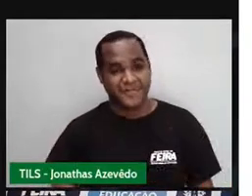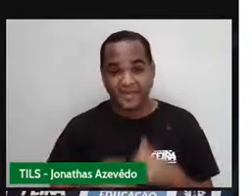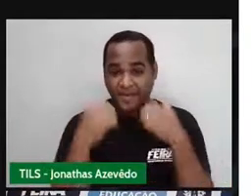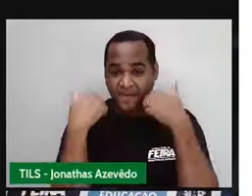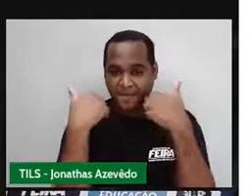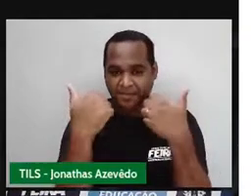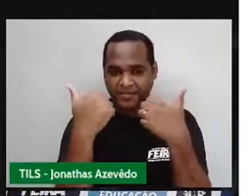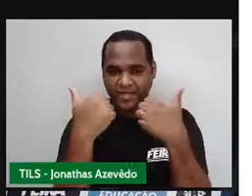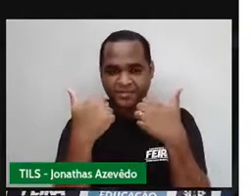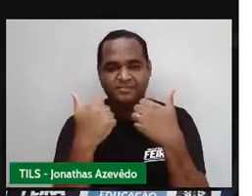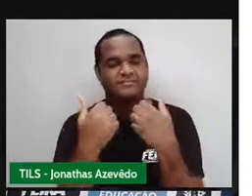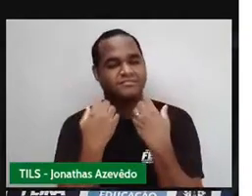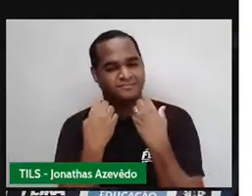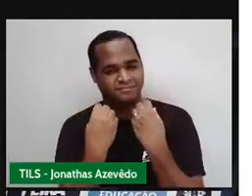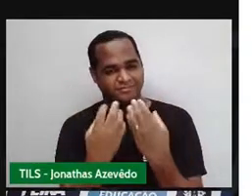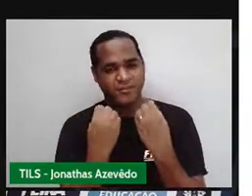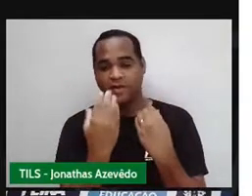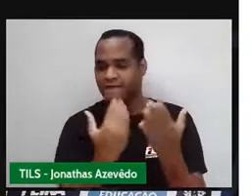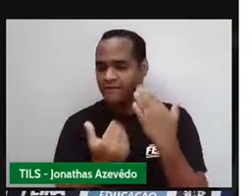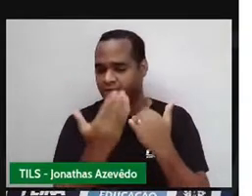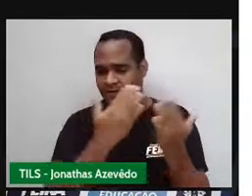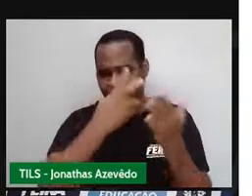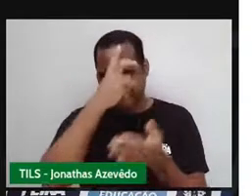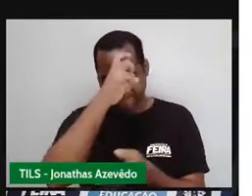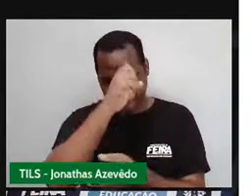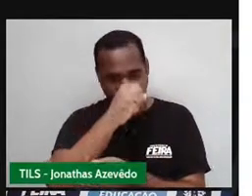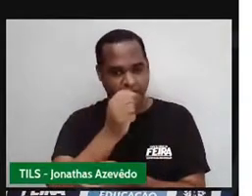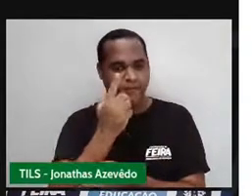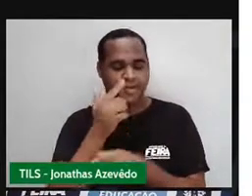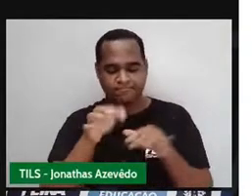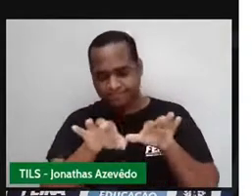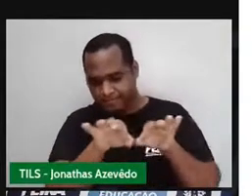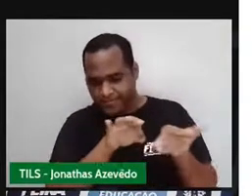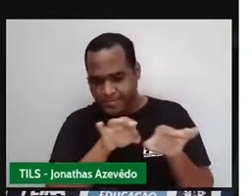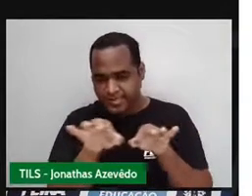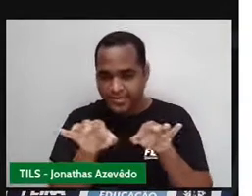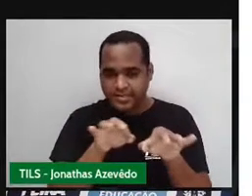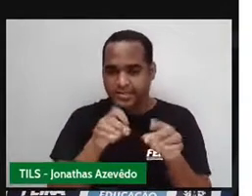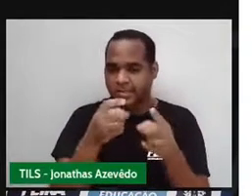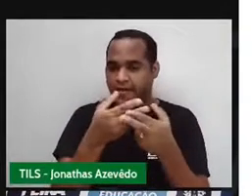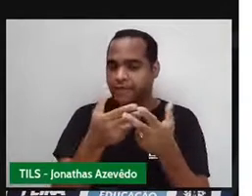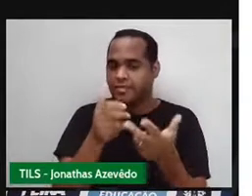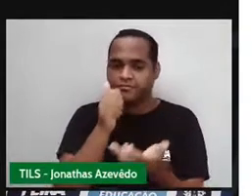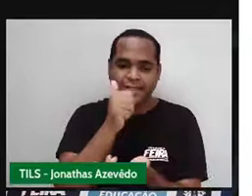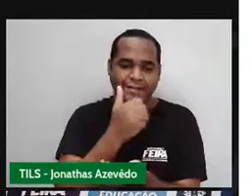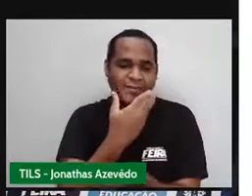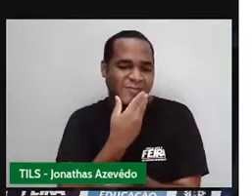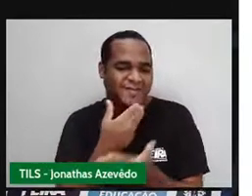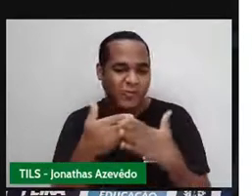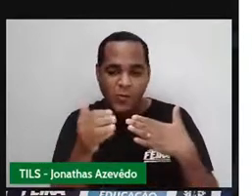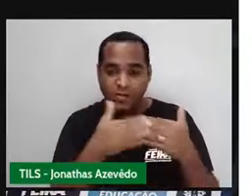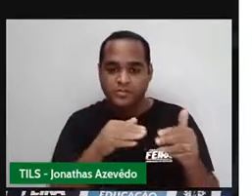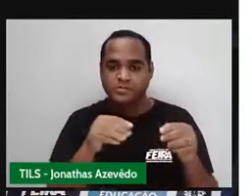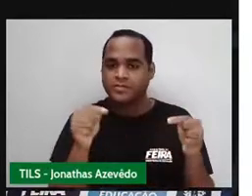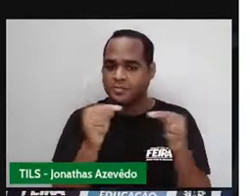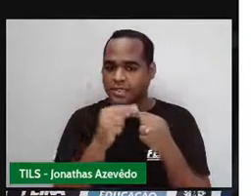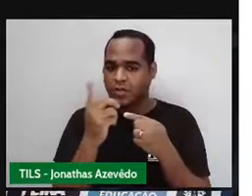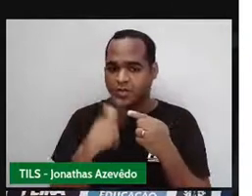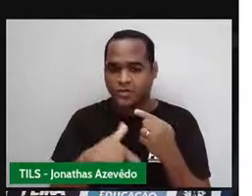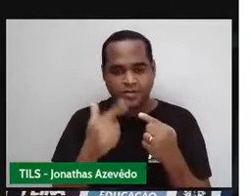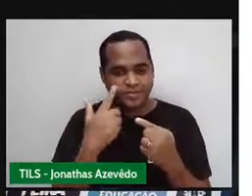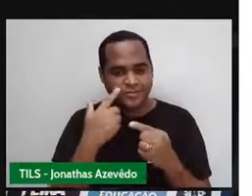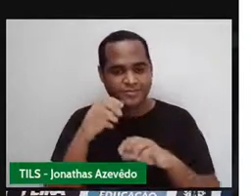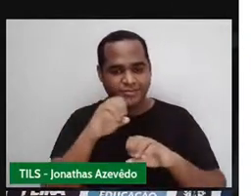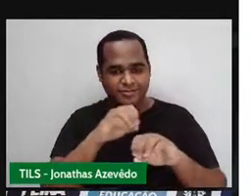beleza bom então é isso aí vem comigo espero que você esteja preparado espero que você esteja preparada para mais uma de